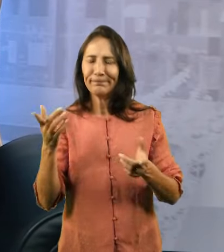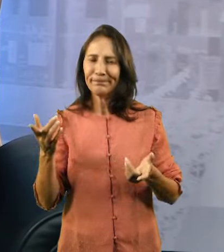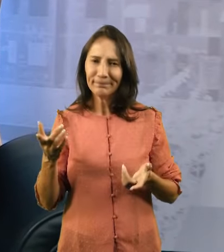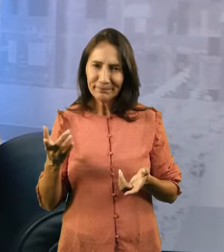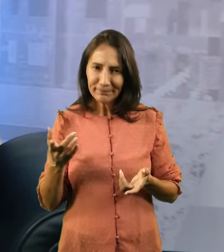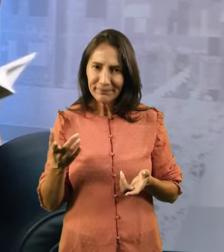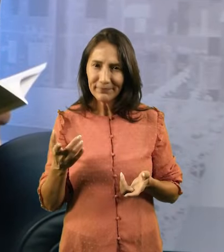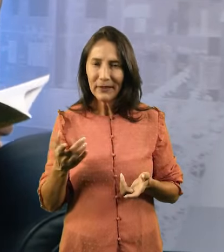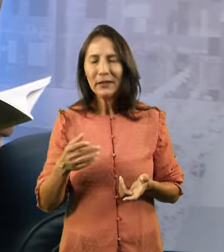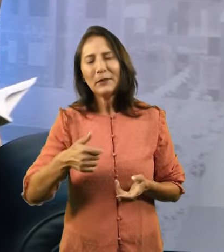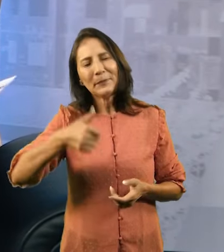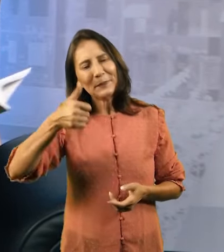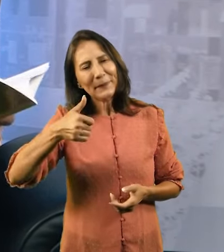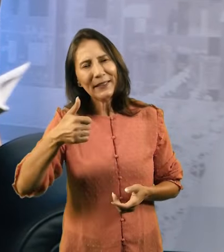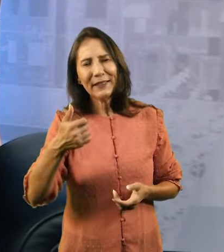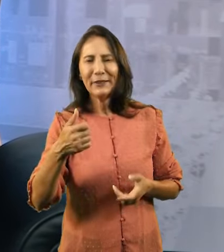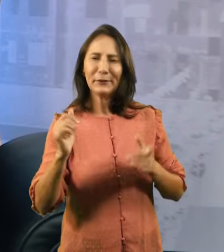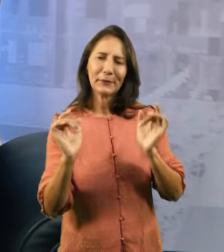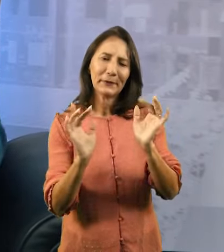Tem que namorar